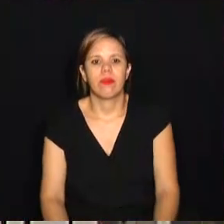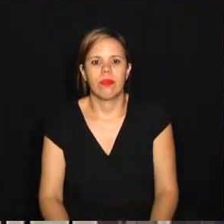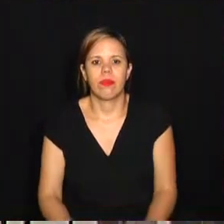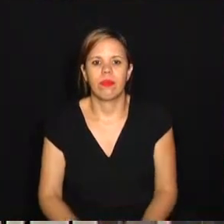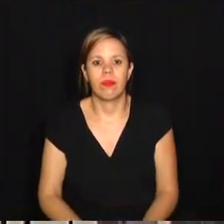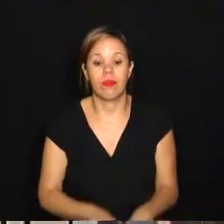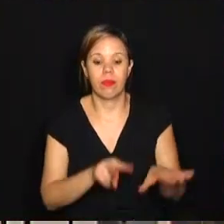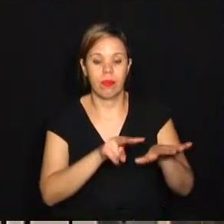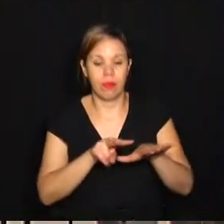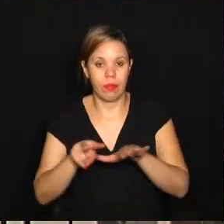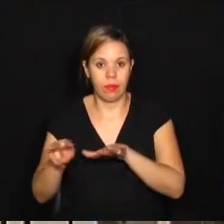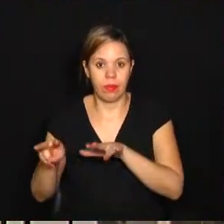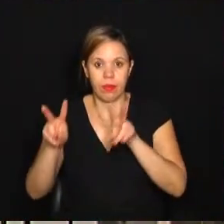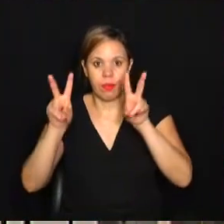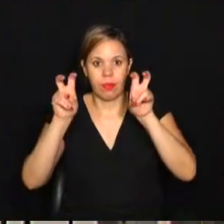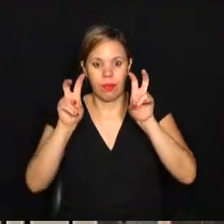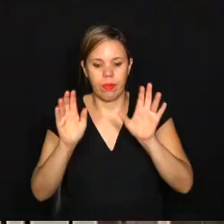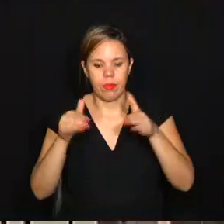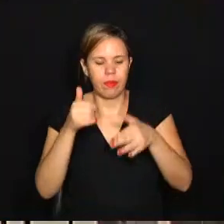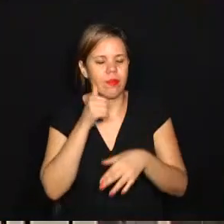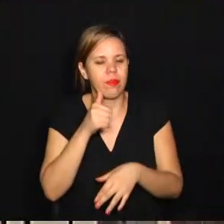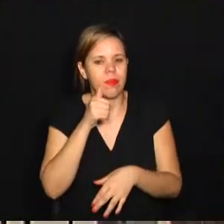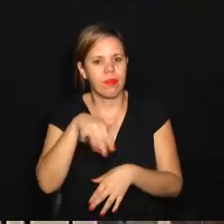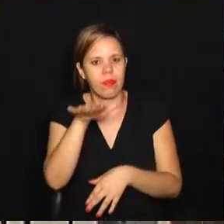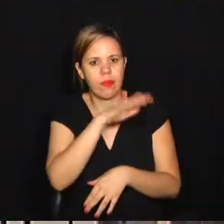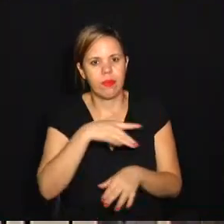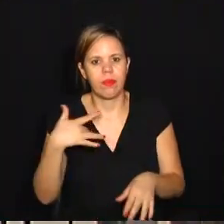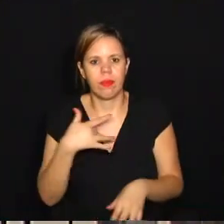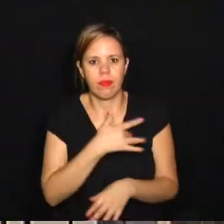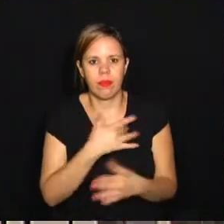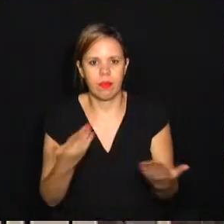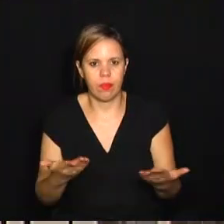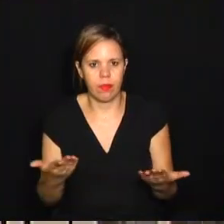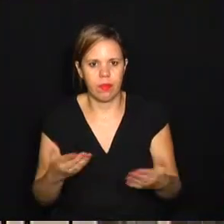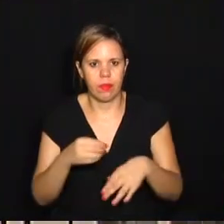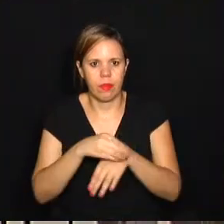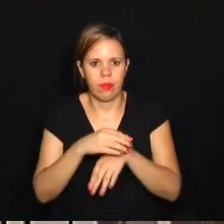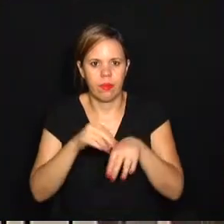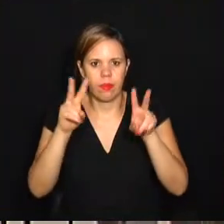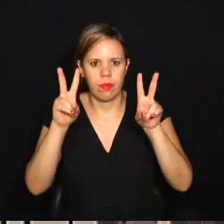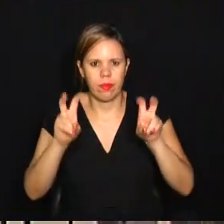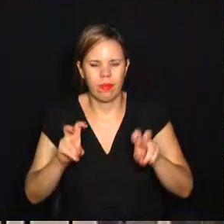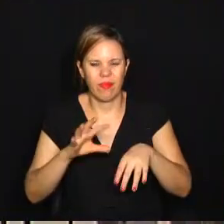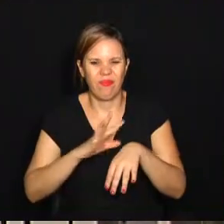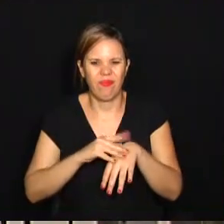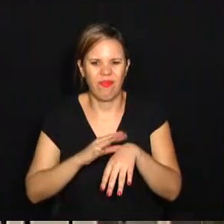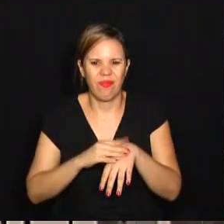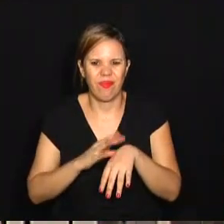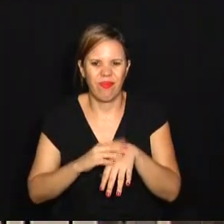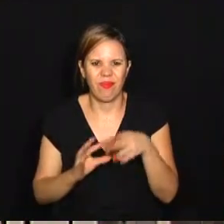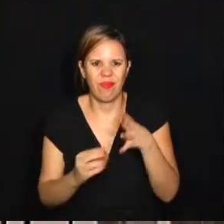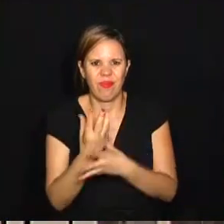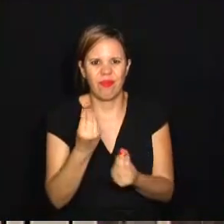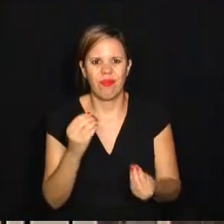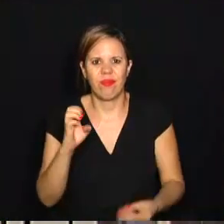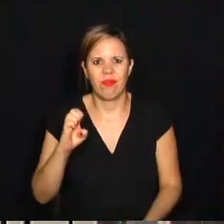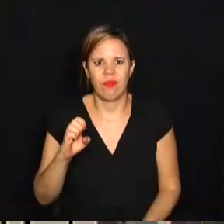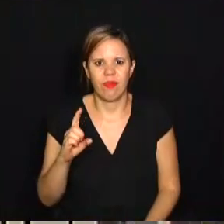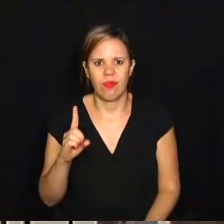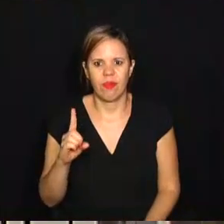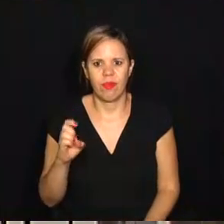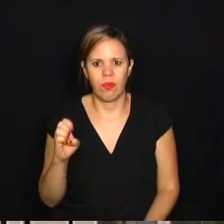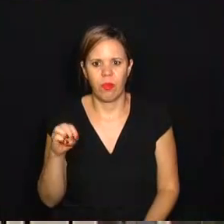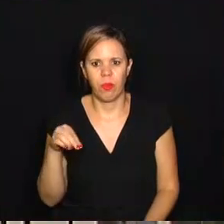Na semana dedicada à mulher, o quadro Saúde Agora traz como tema uma doença que acomete muitas mulheres,